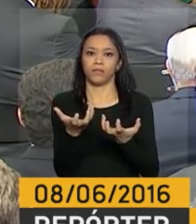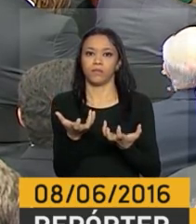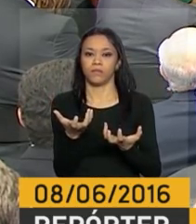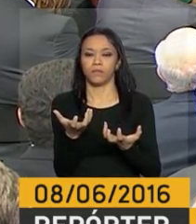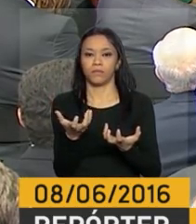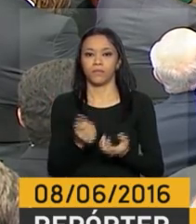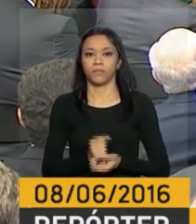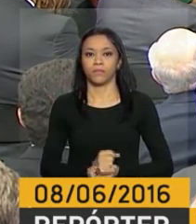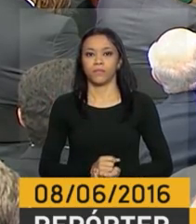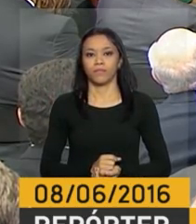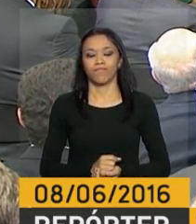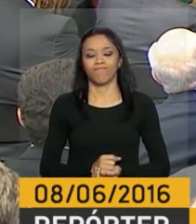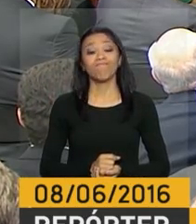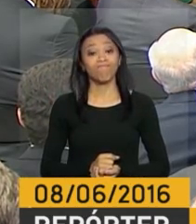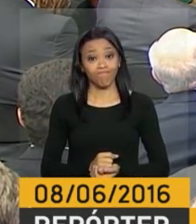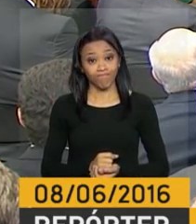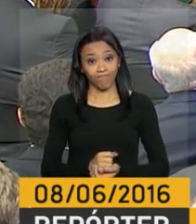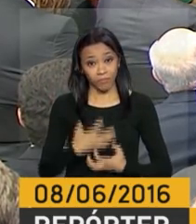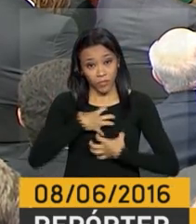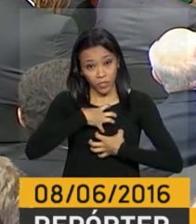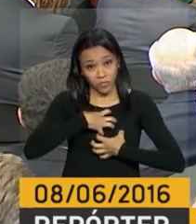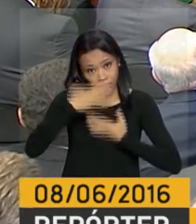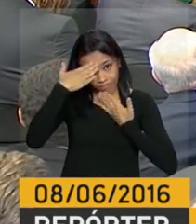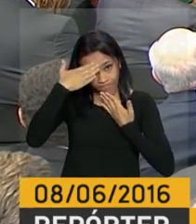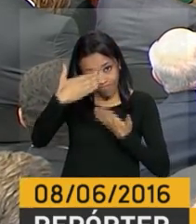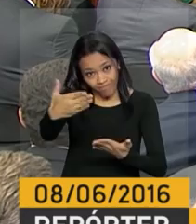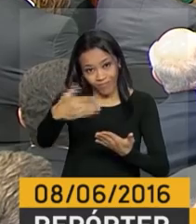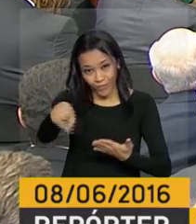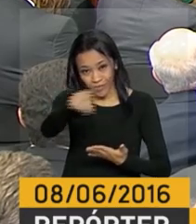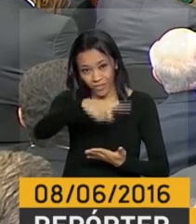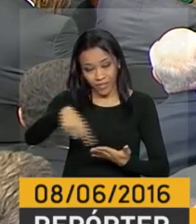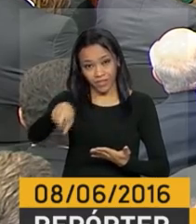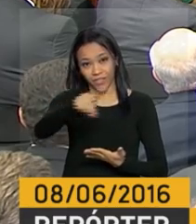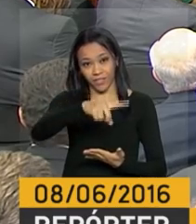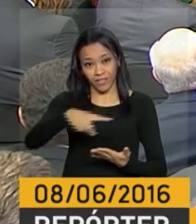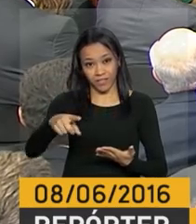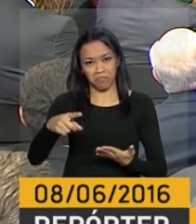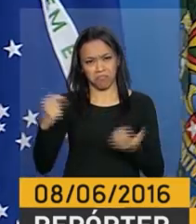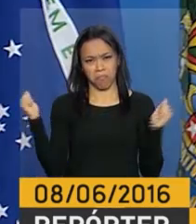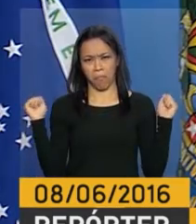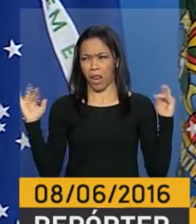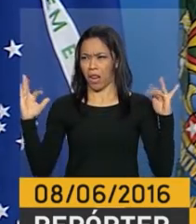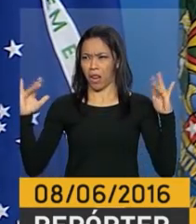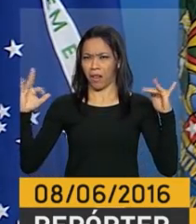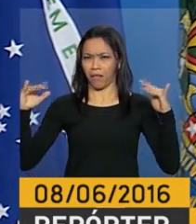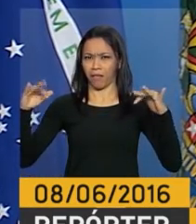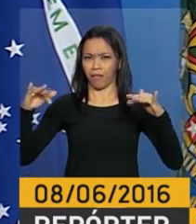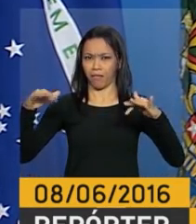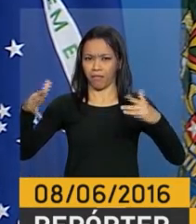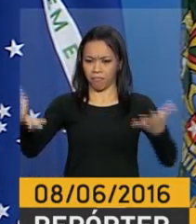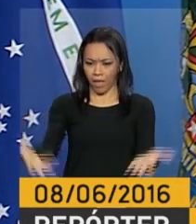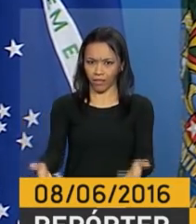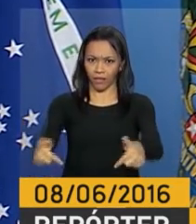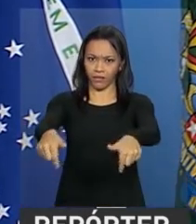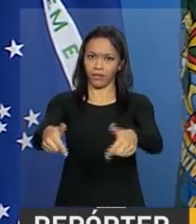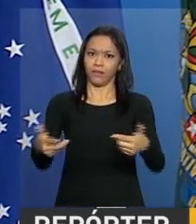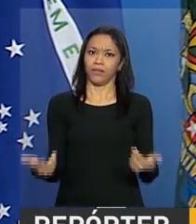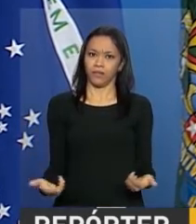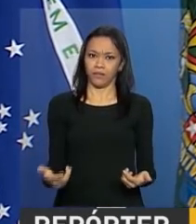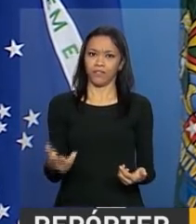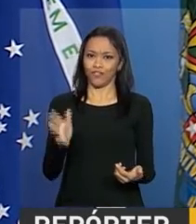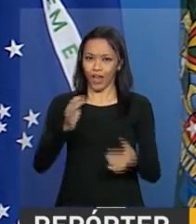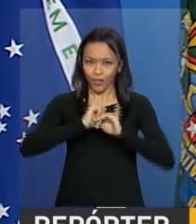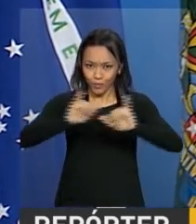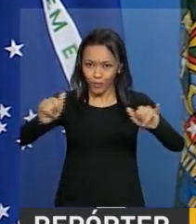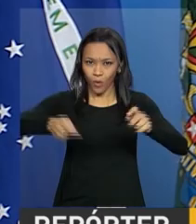a a minha gratidão porque os senhores se abalaram até aqui o Paulo já anunciou um almoço